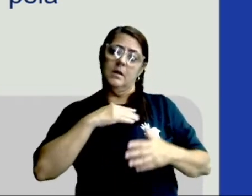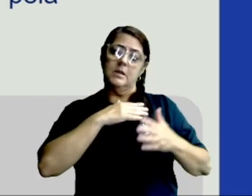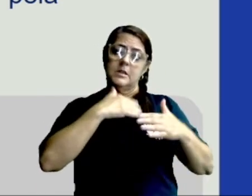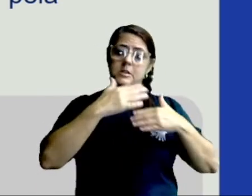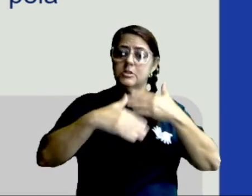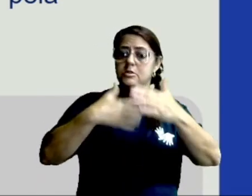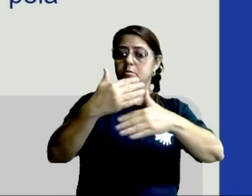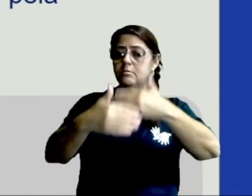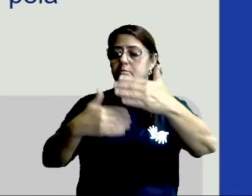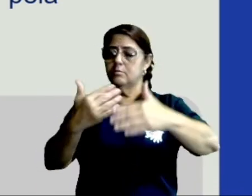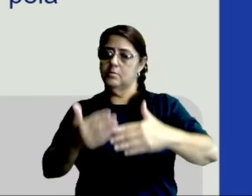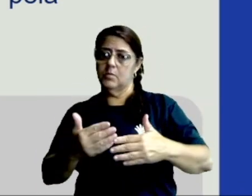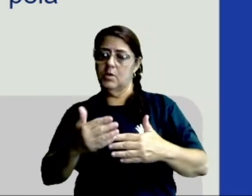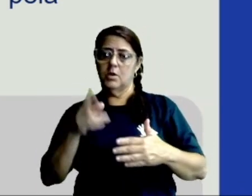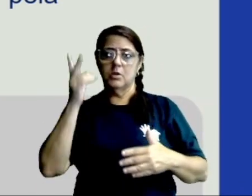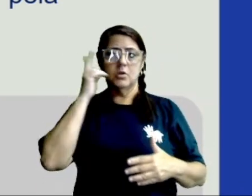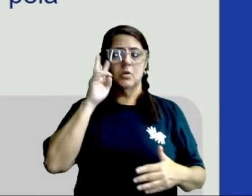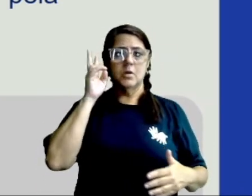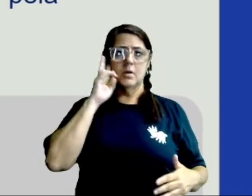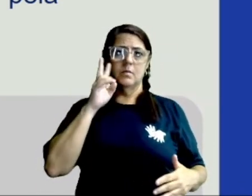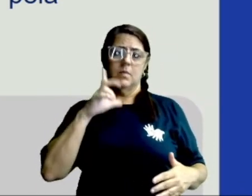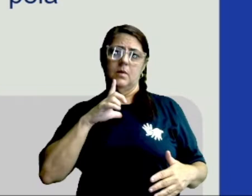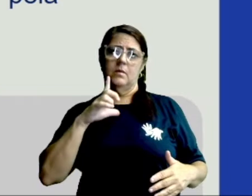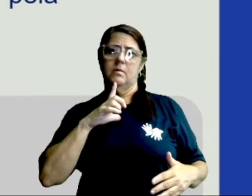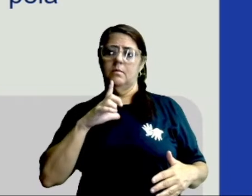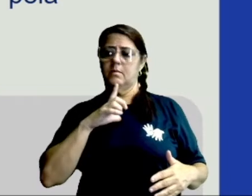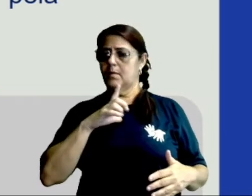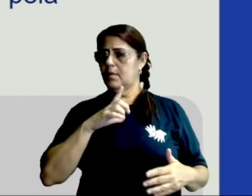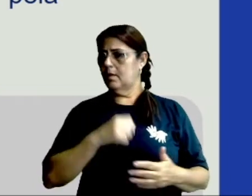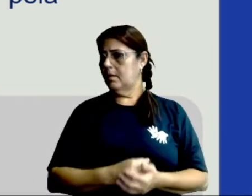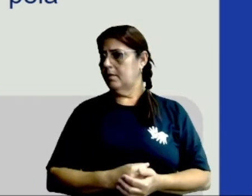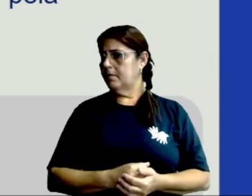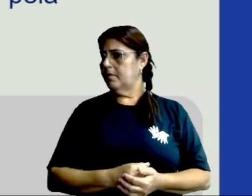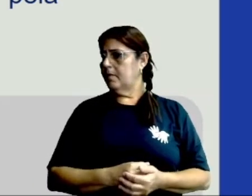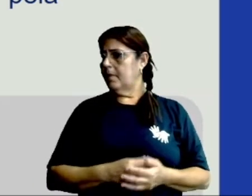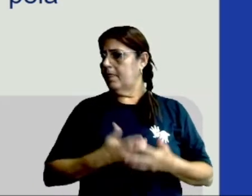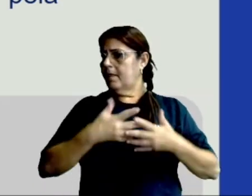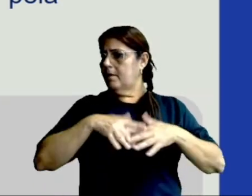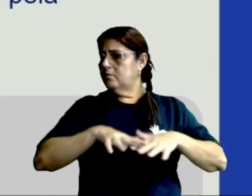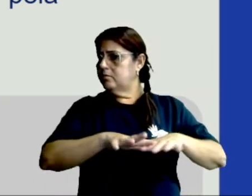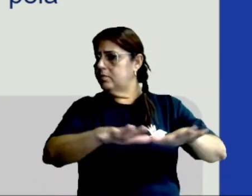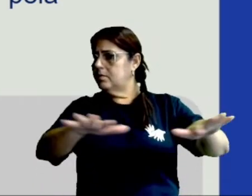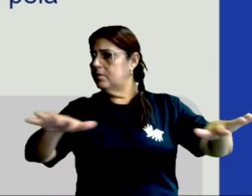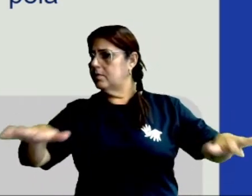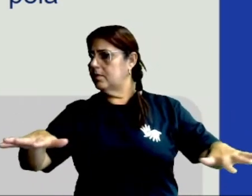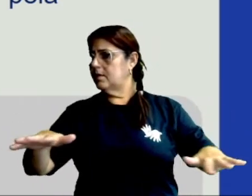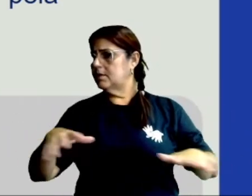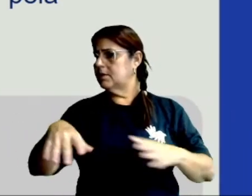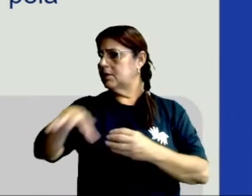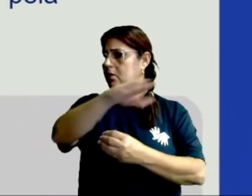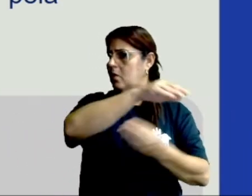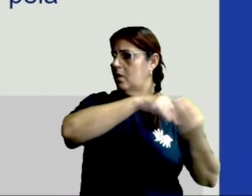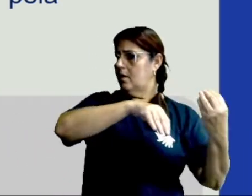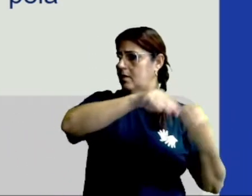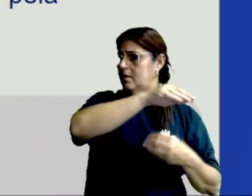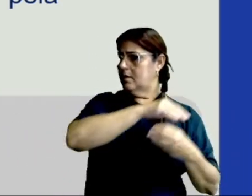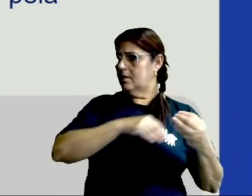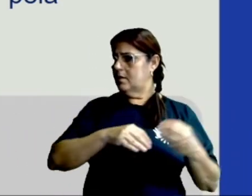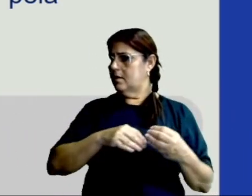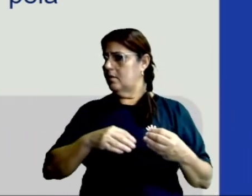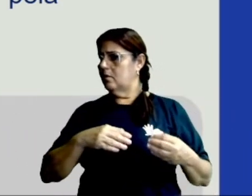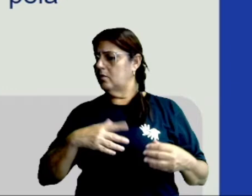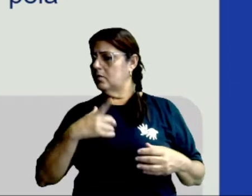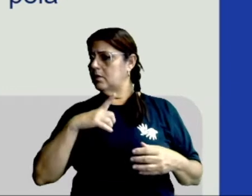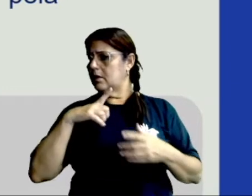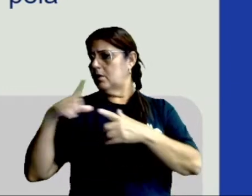rede hidrográfica, que historicamente constituiu vias naturais de circulação, fator essencial para a prosperidade